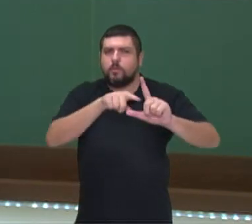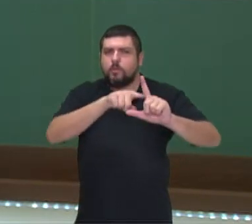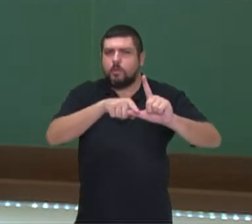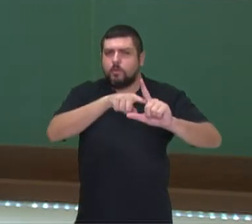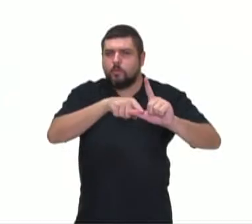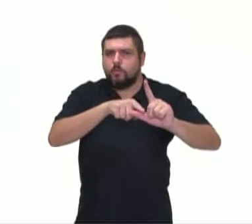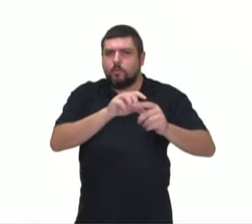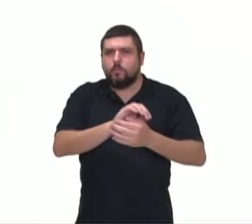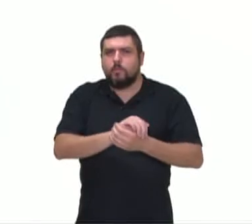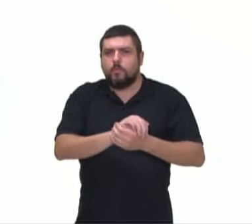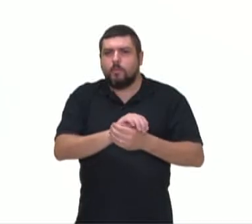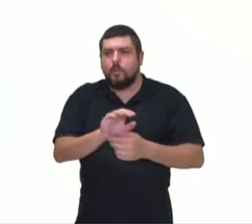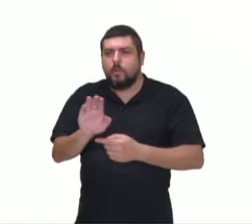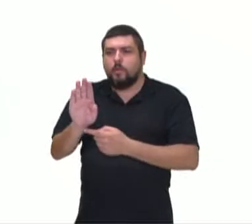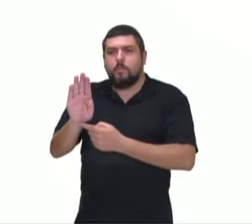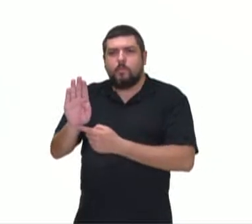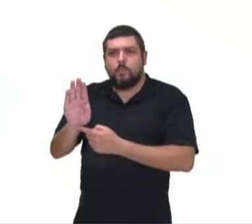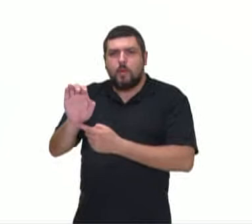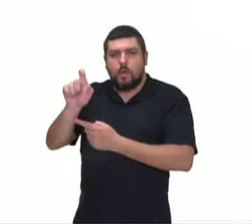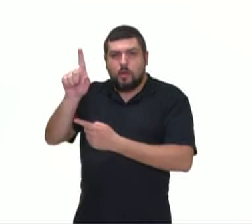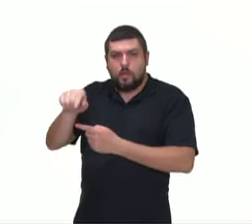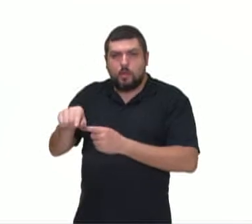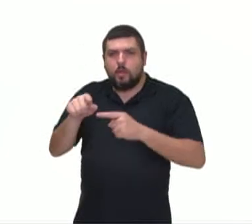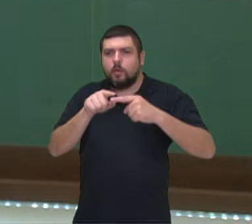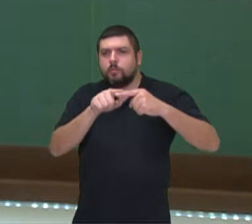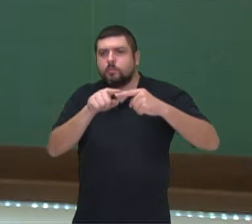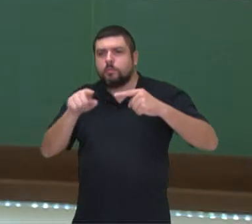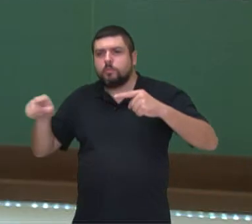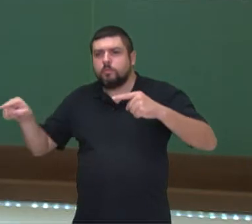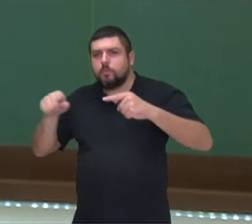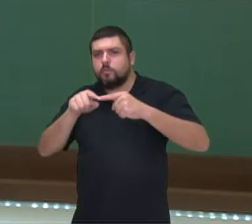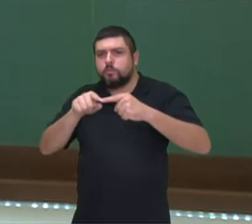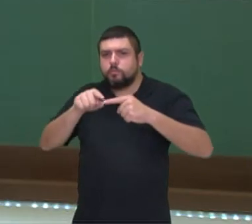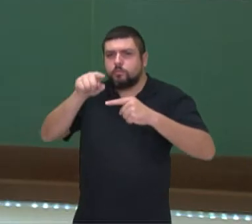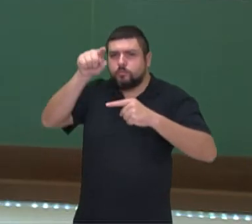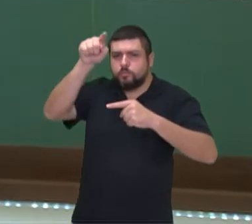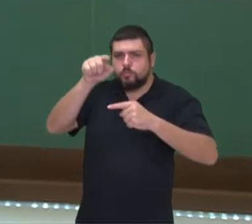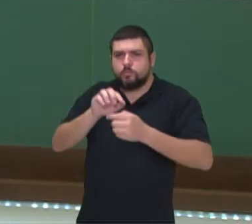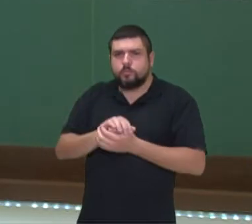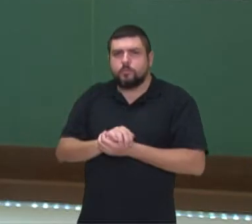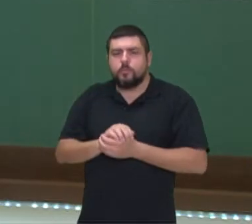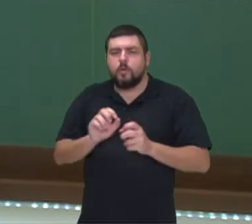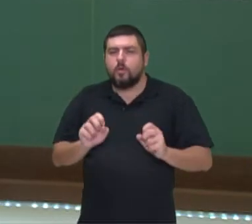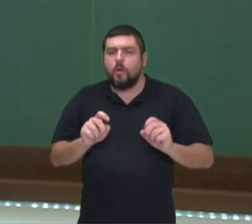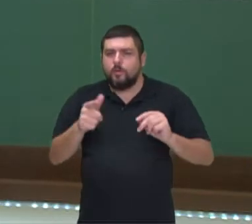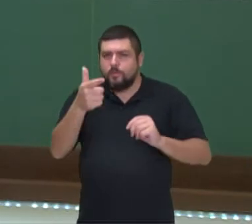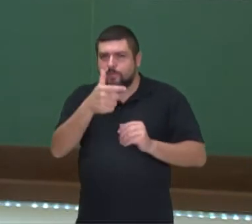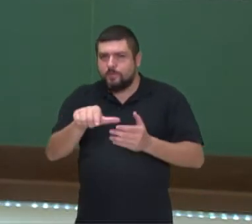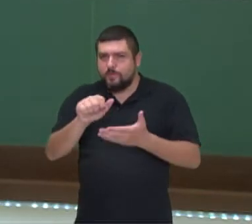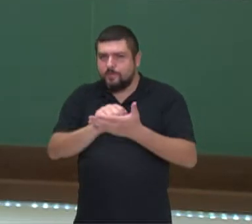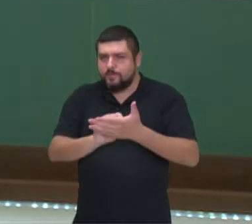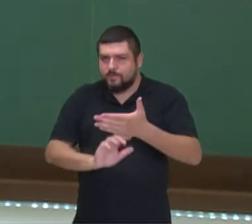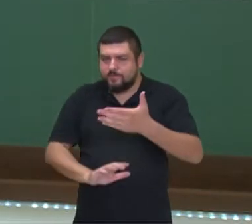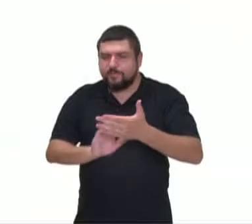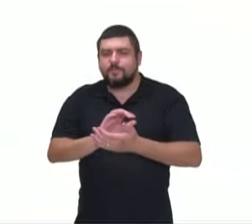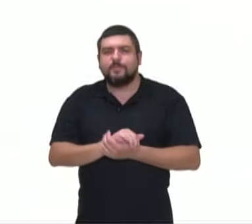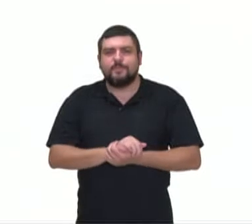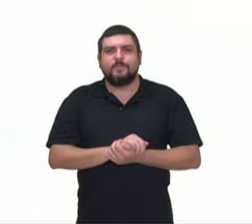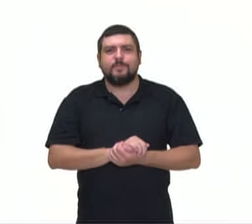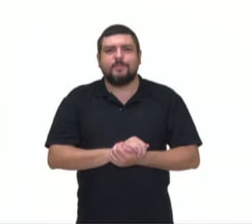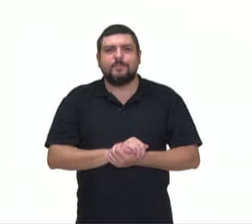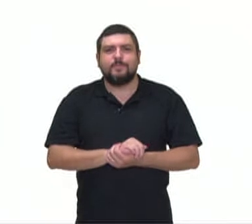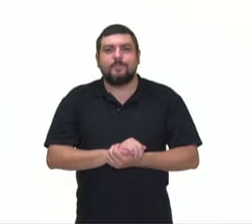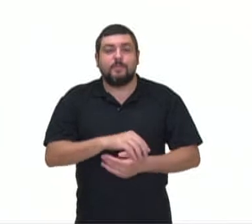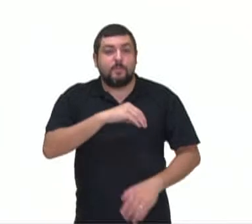é o coeficiente linear. Muito bem, isso aí. Então, vamos praticar mais um pouquinho? Olha só, o salário